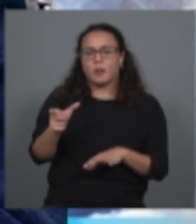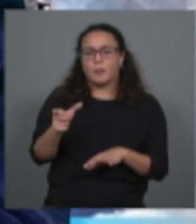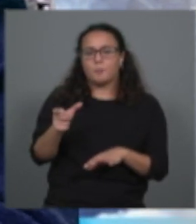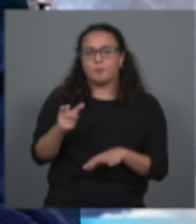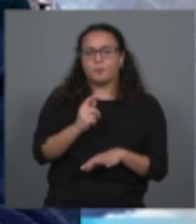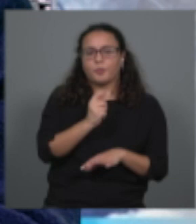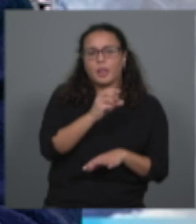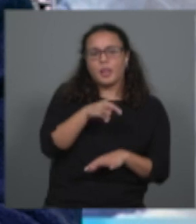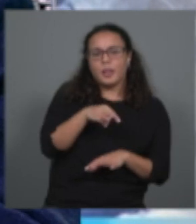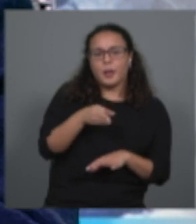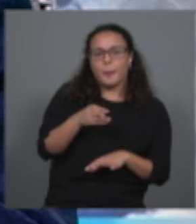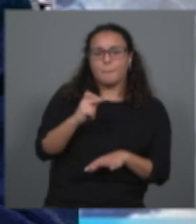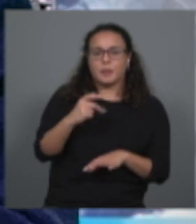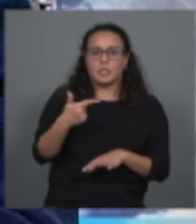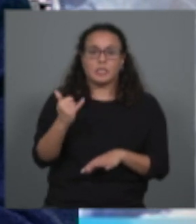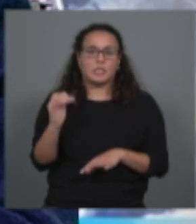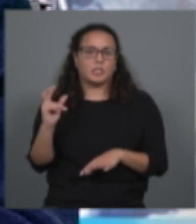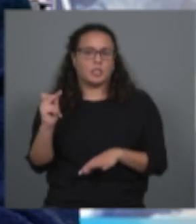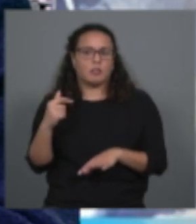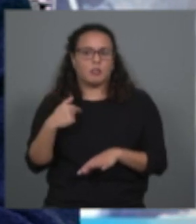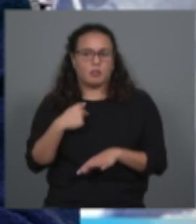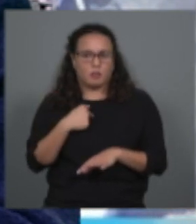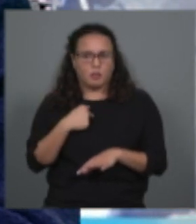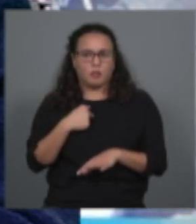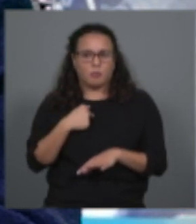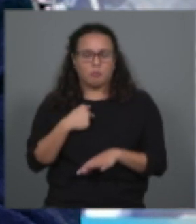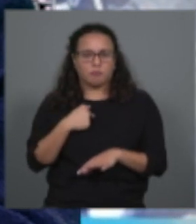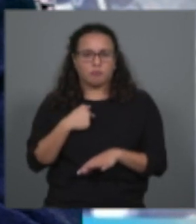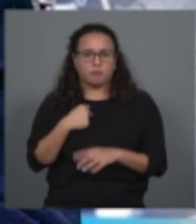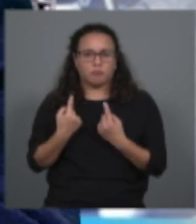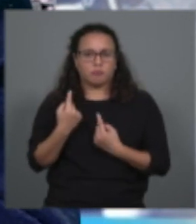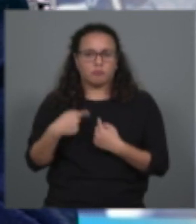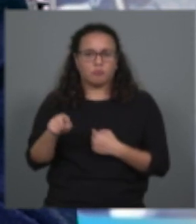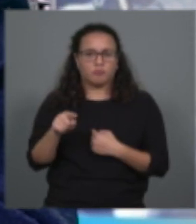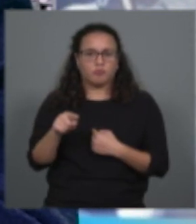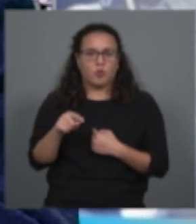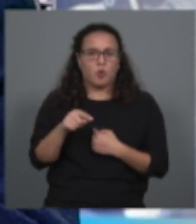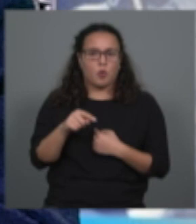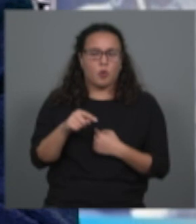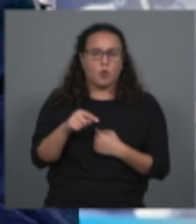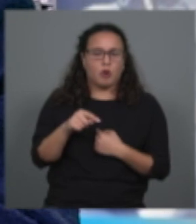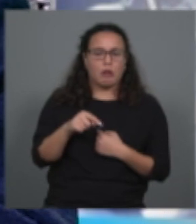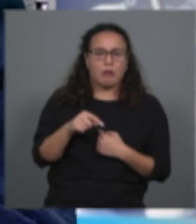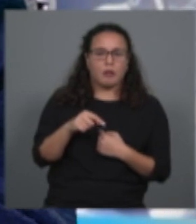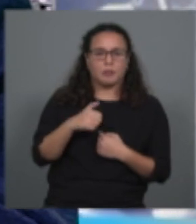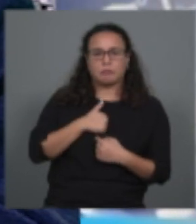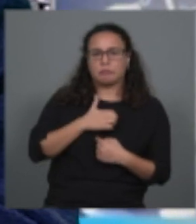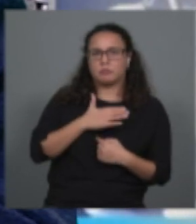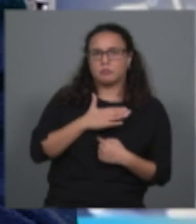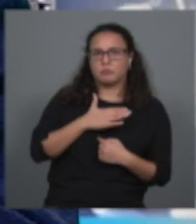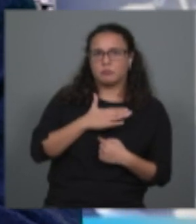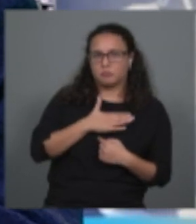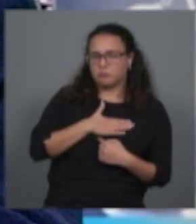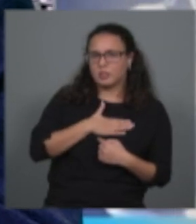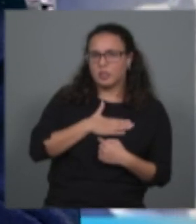Eu sei de terras que me dizem ainda hoje que quando já se tinha avisado que o Padre Cruz havia de vir naquela